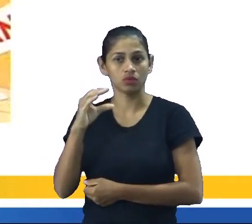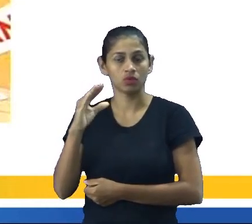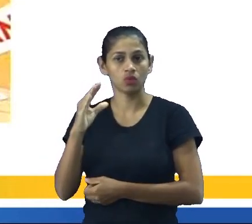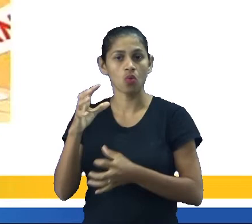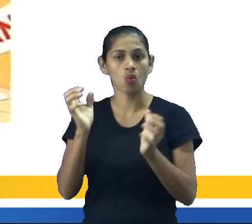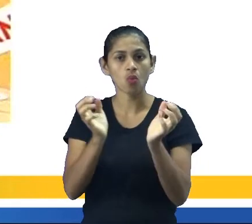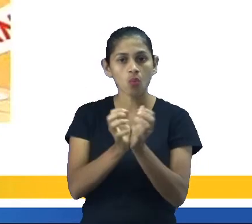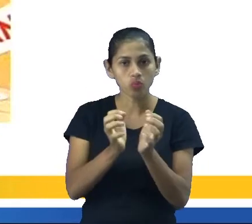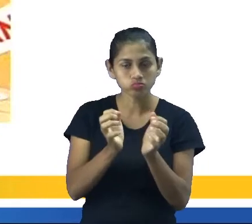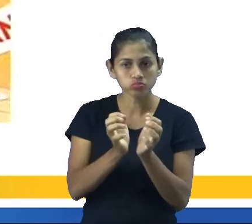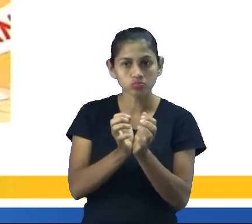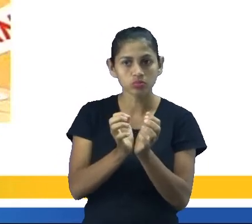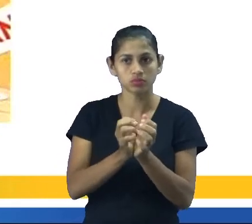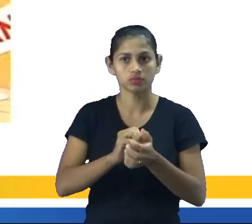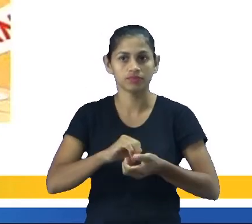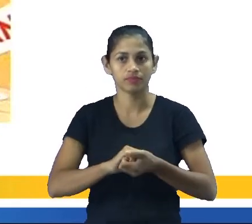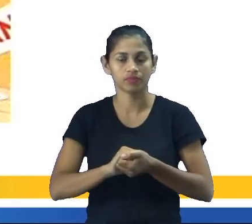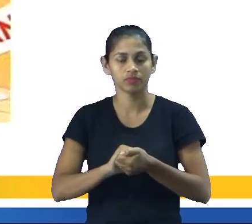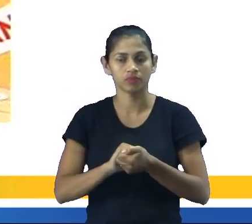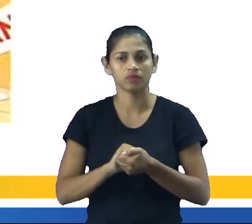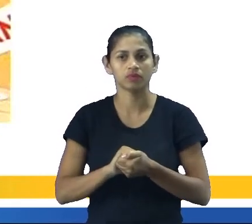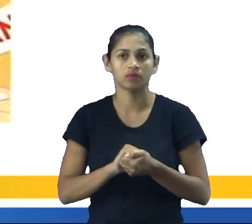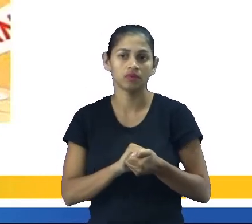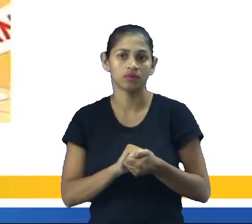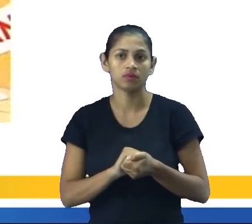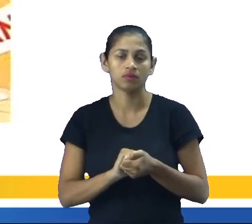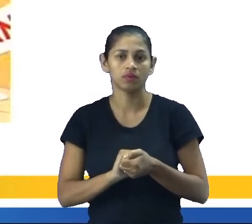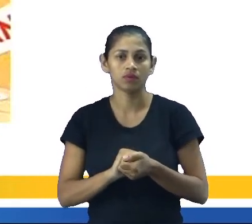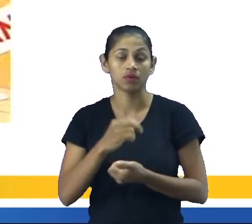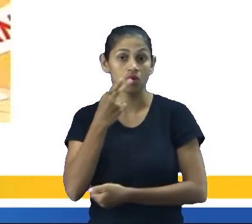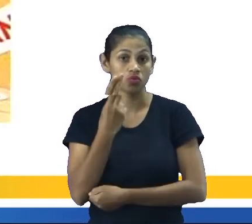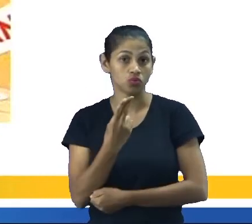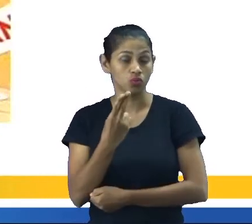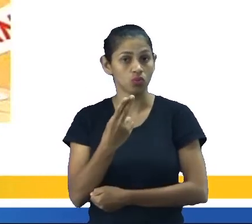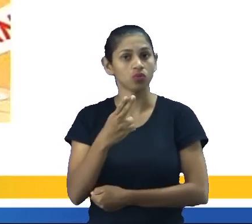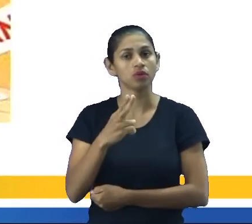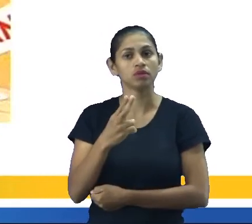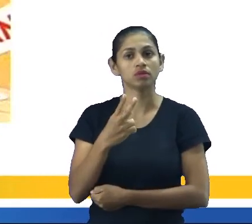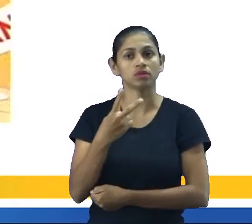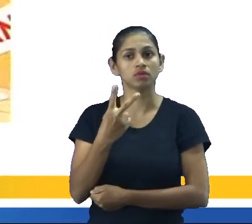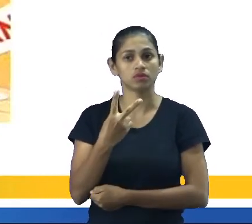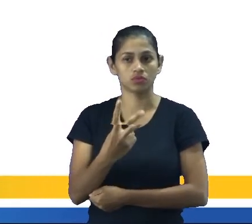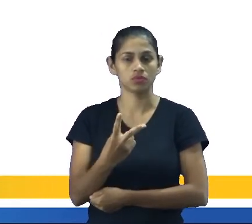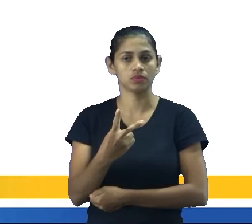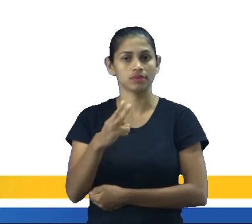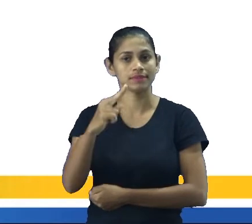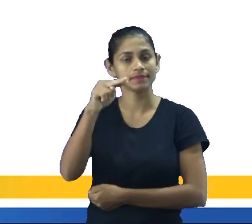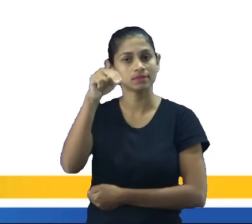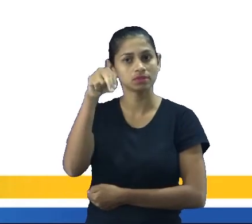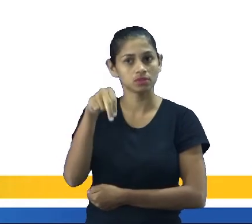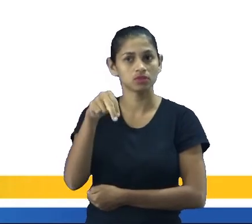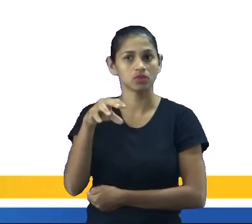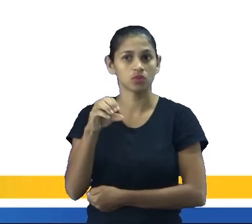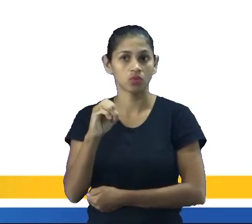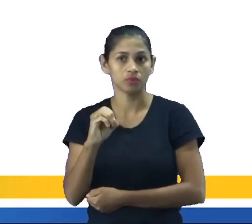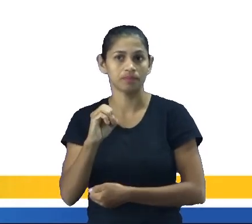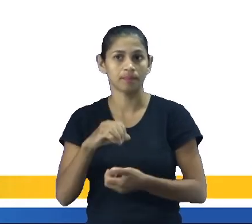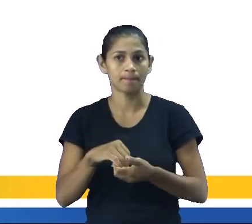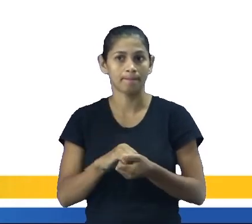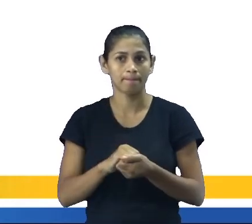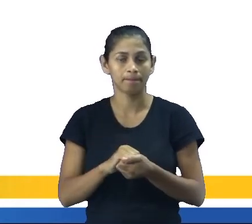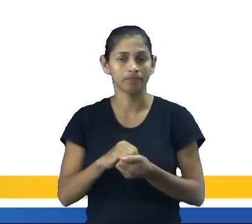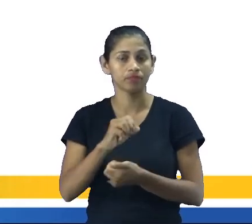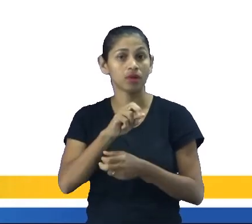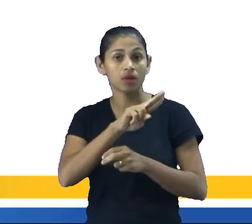ligado a 2 átomos ali de oxigênio. Um exemplo ali é o TNT, que é o explosivo. E a sua nomenclatura vai